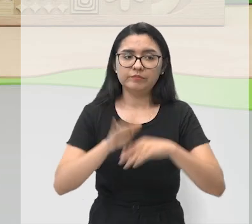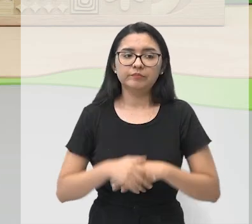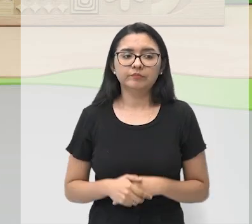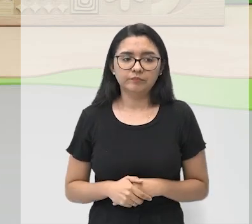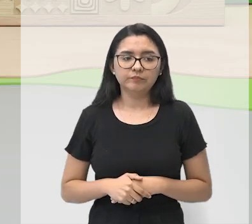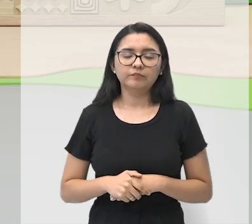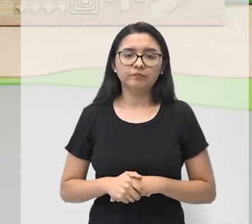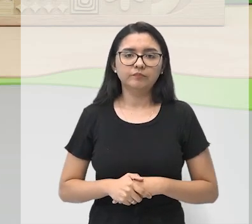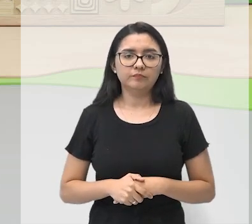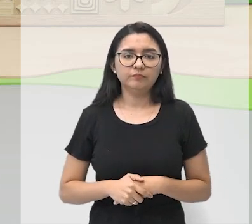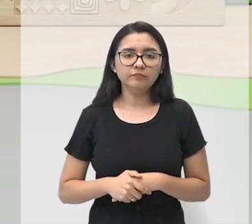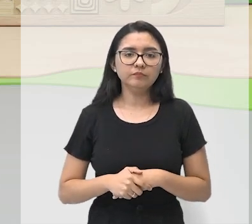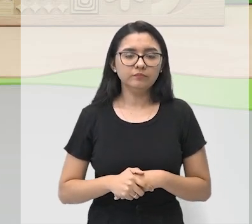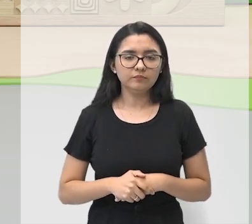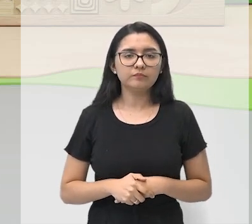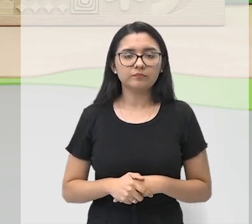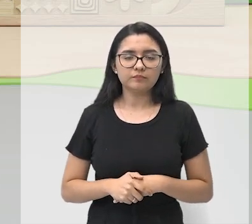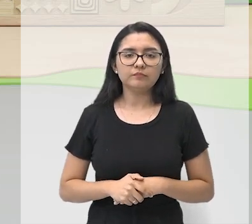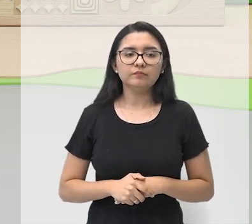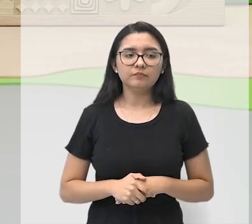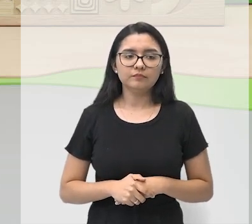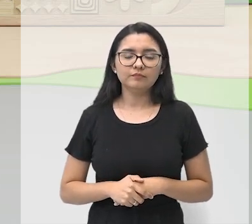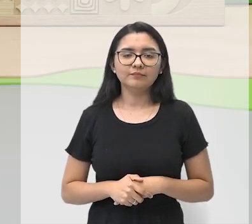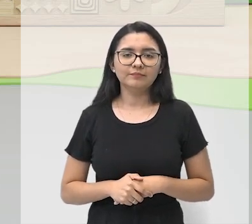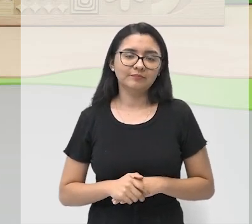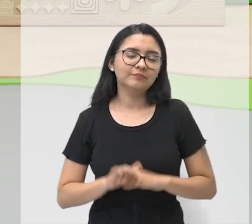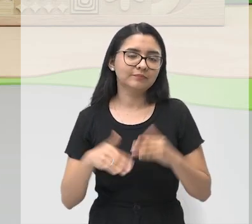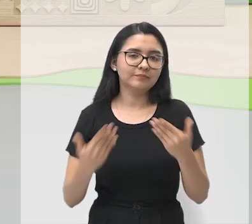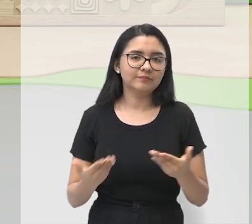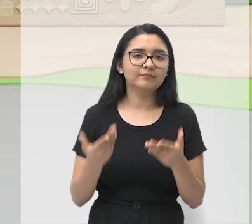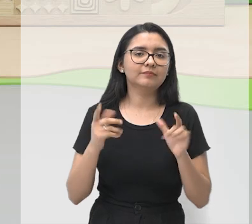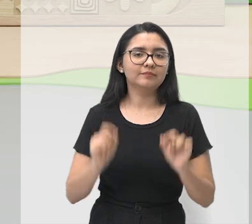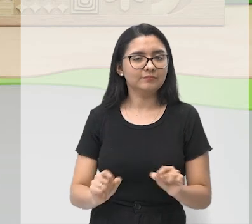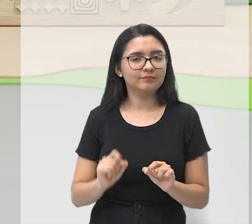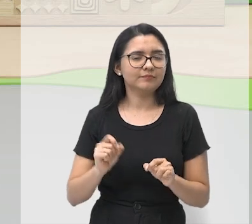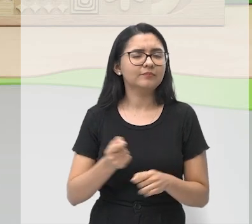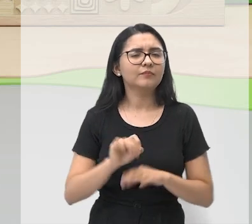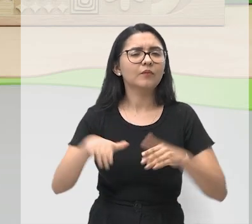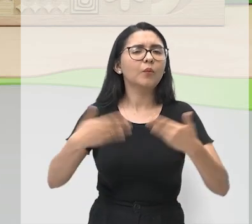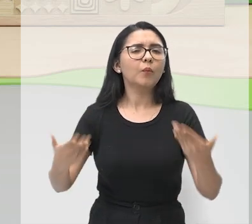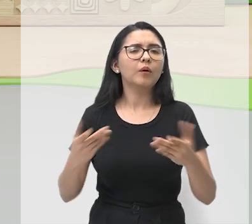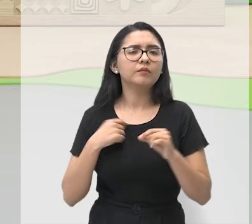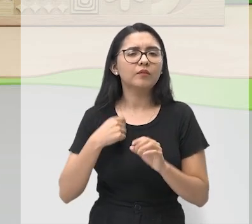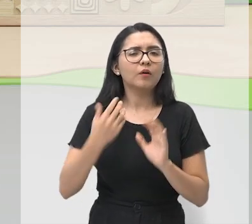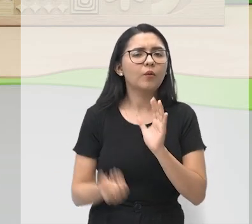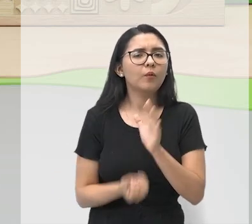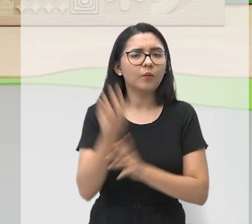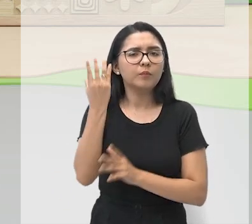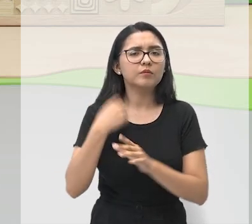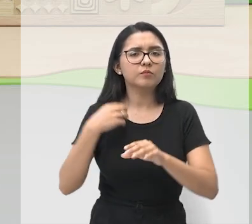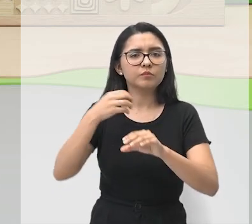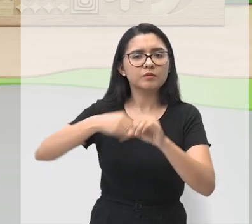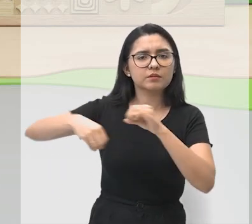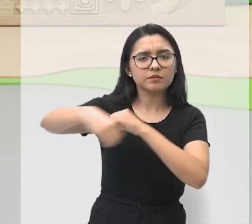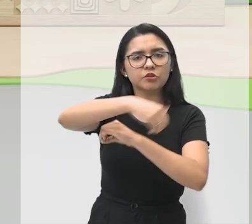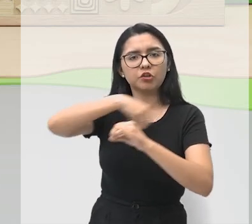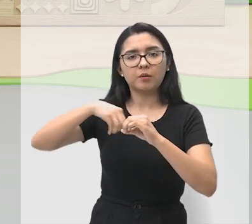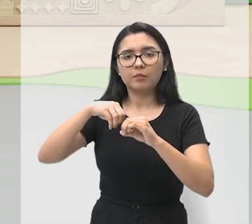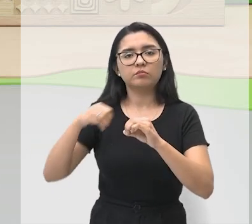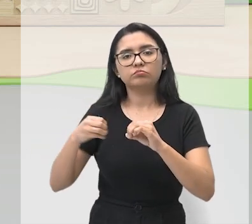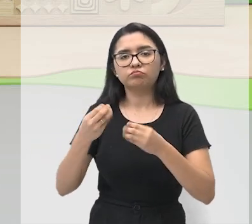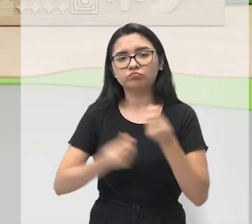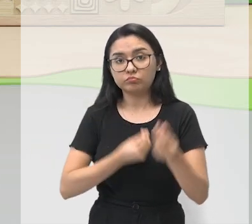certo? Então, isso foi feito a quando? Quando que surgiu o nosso sistema